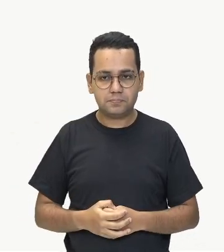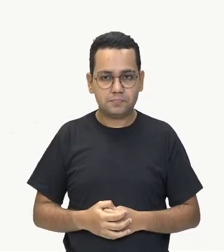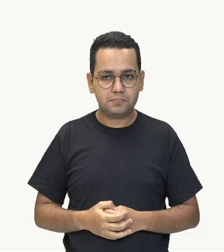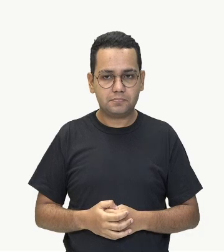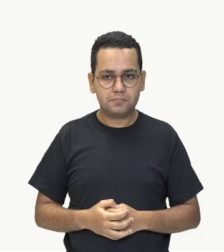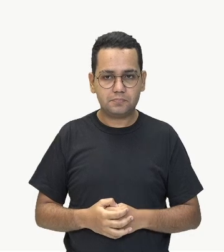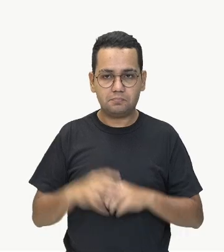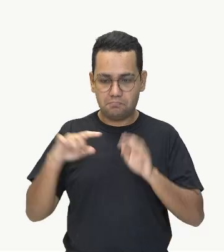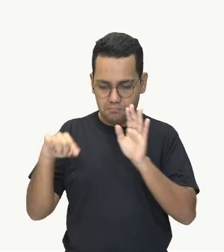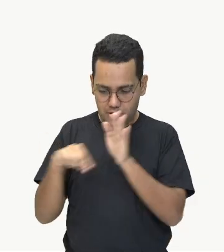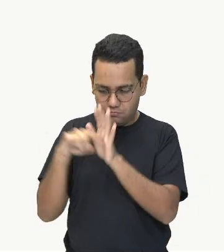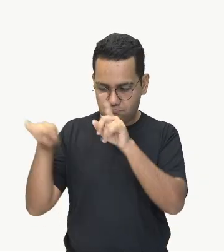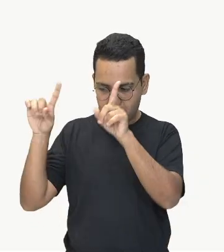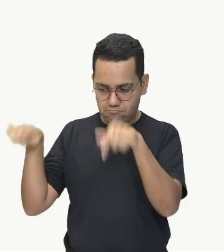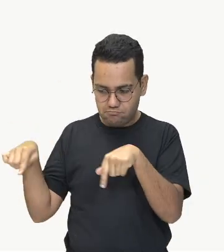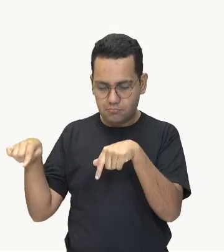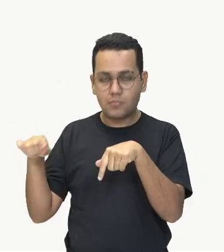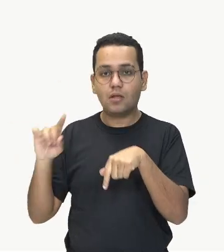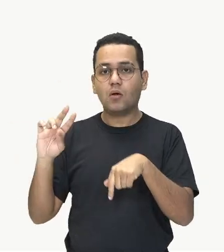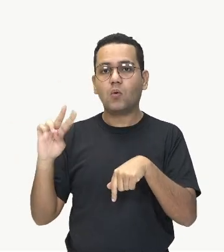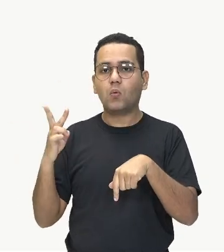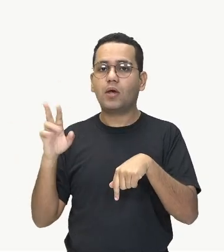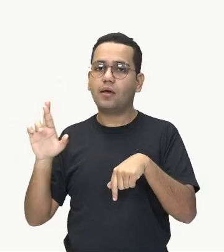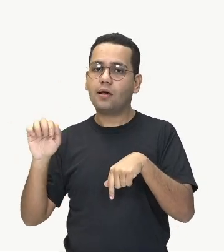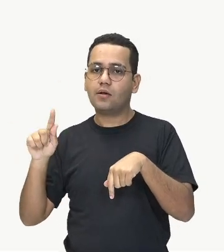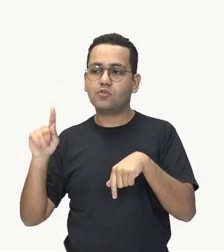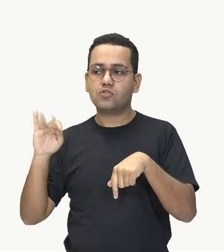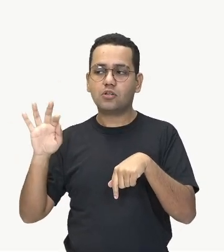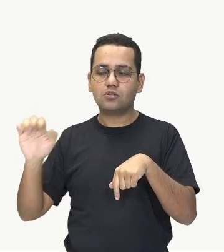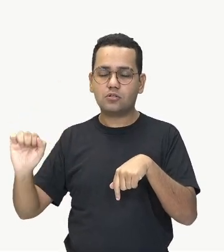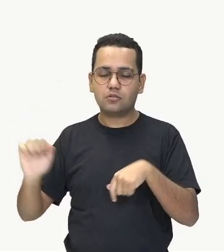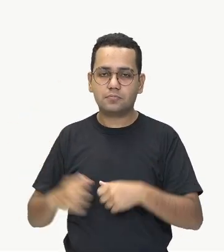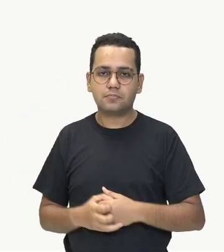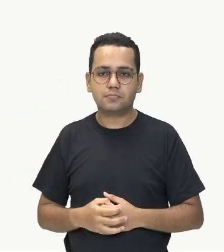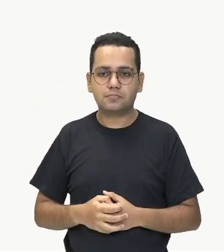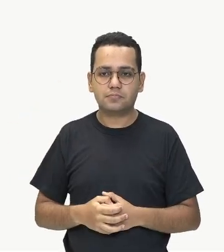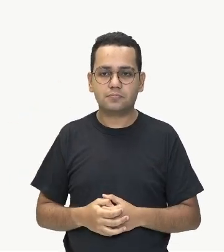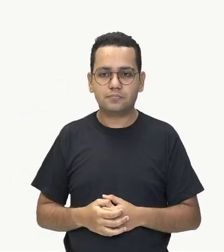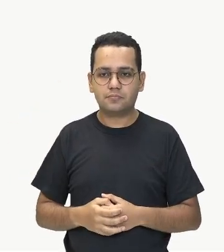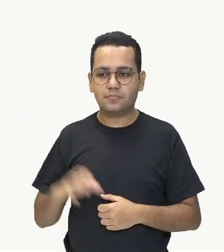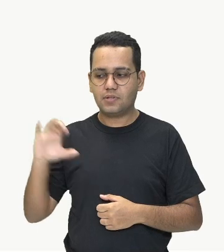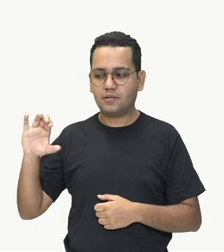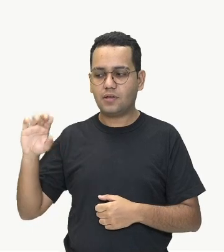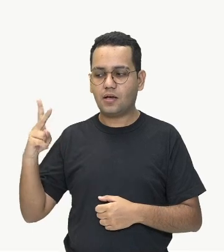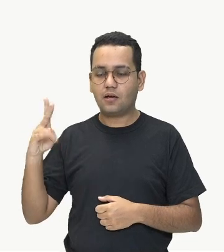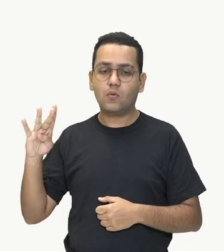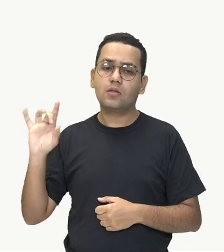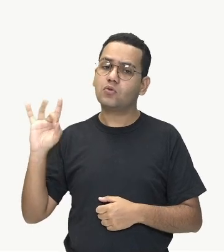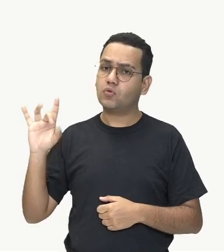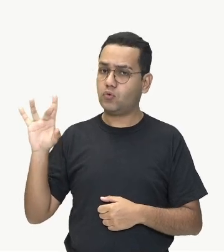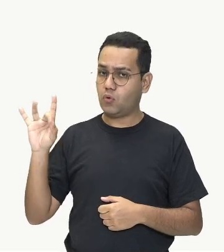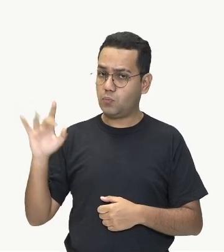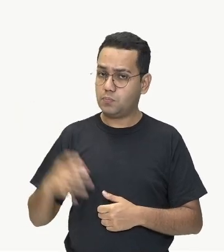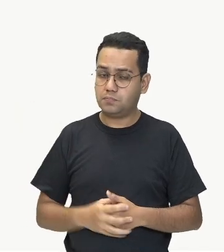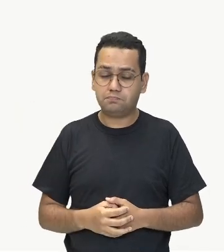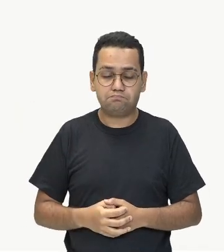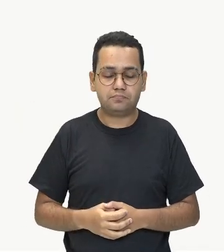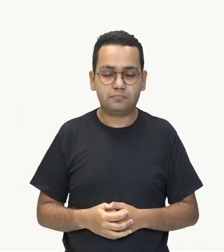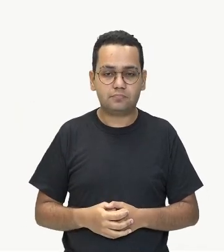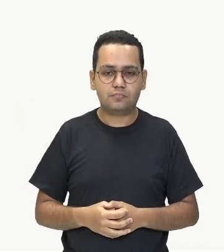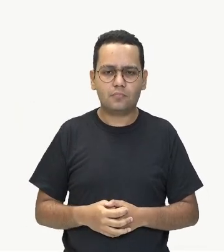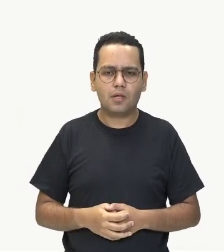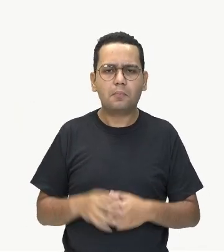o reagente então só tem o ch4 tá então a única coisa que eu preciso fazer